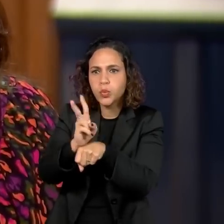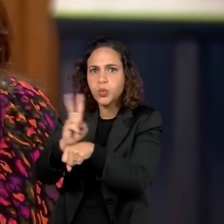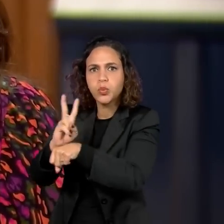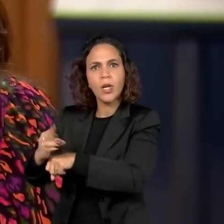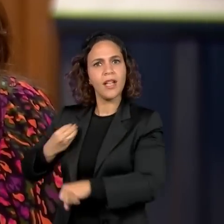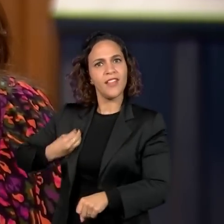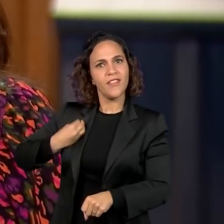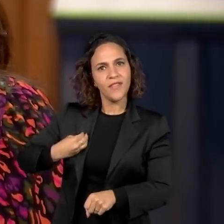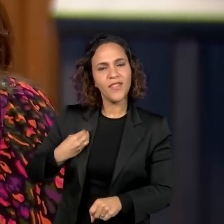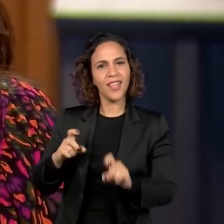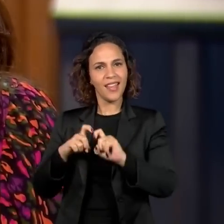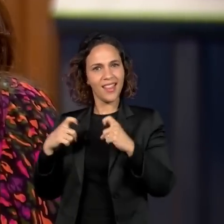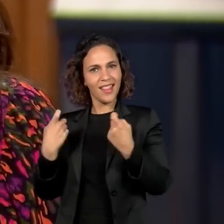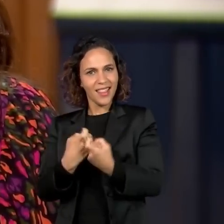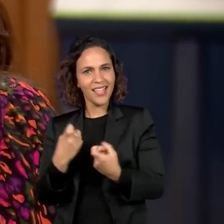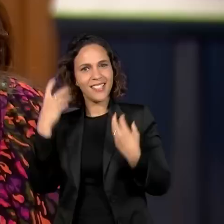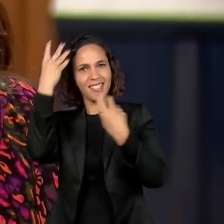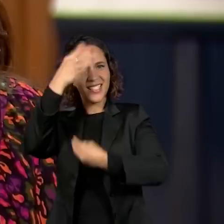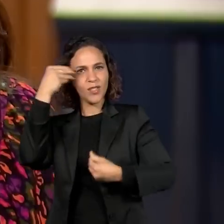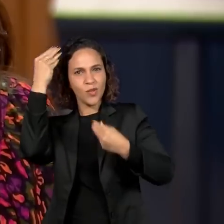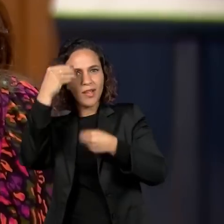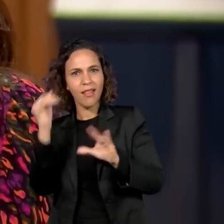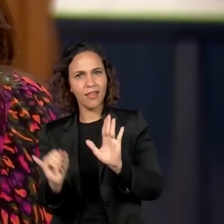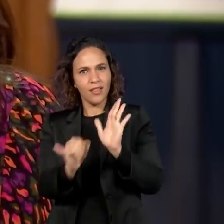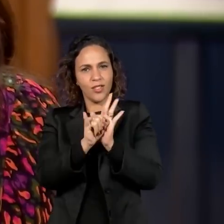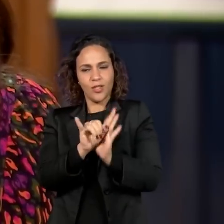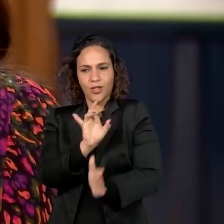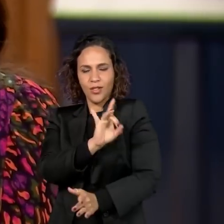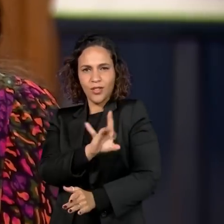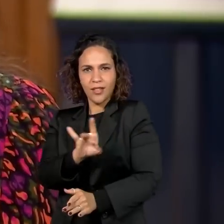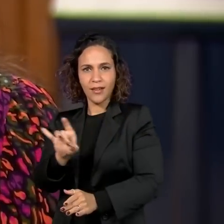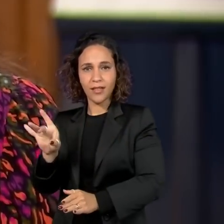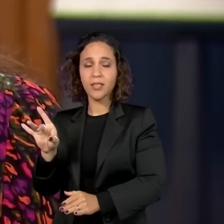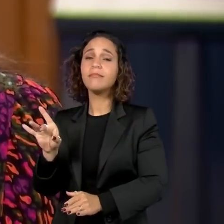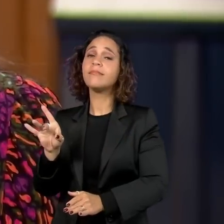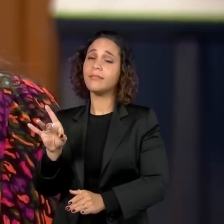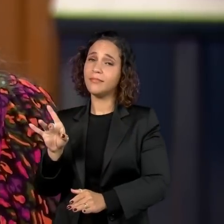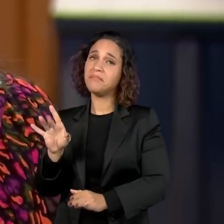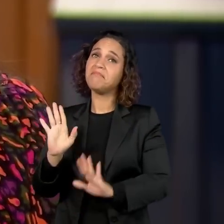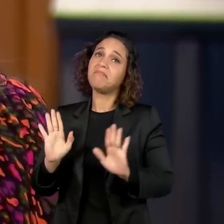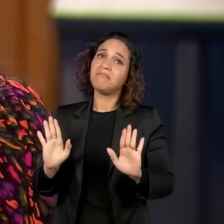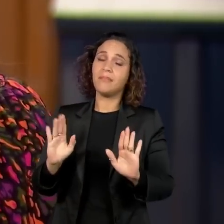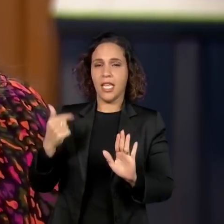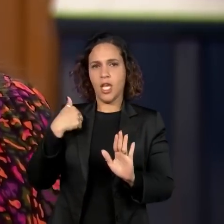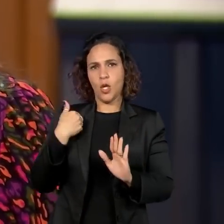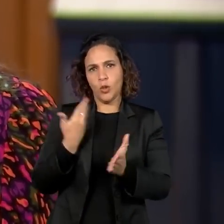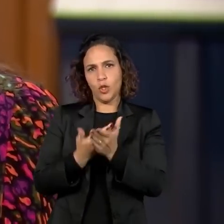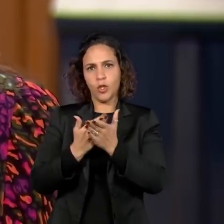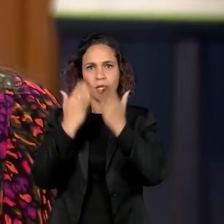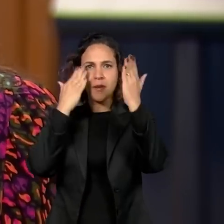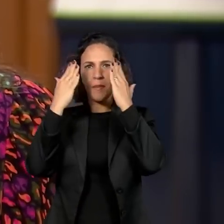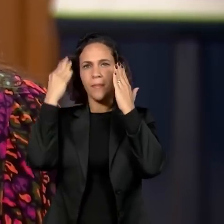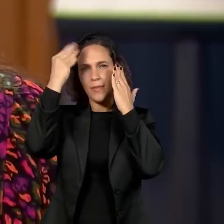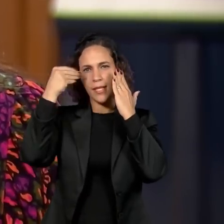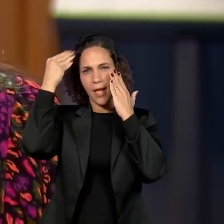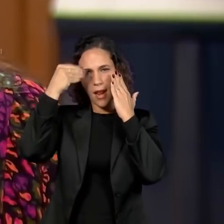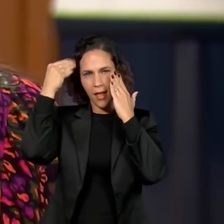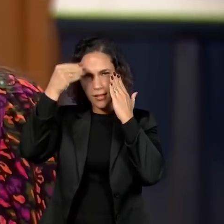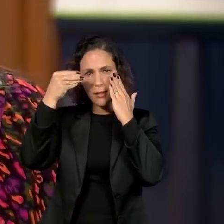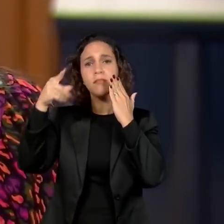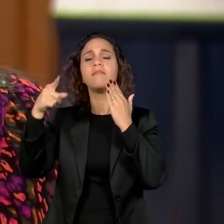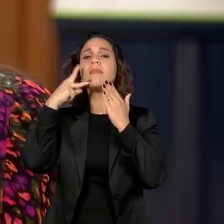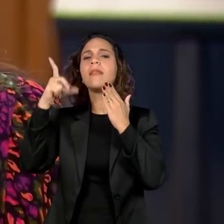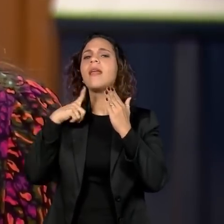íntima e a sexualidade, a identidade das pessoas, ela diz muito... Bom, eu estou estudando psicanálise, né? Ela diz muito